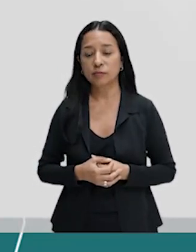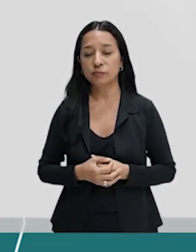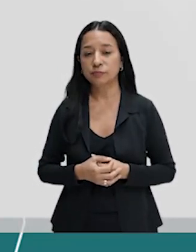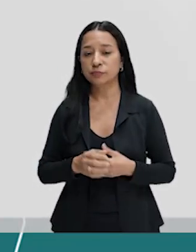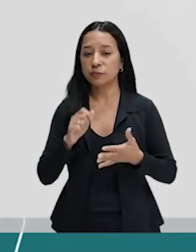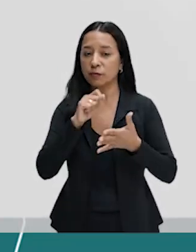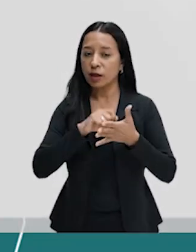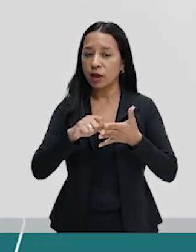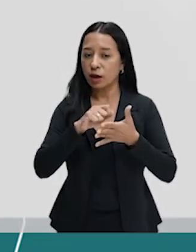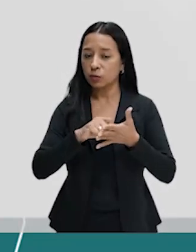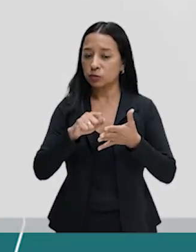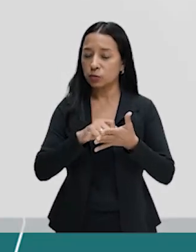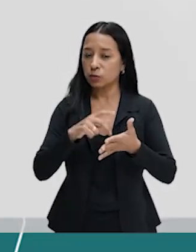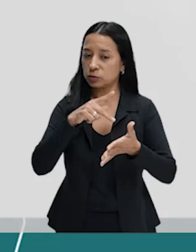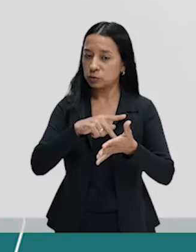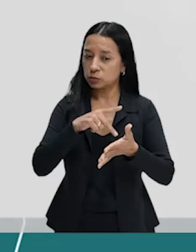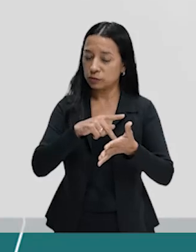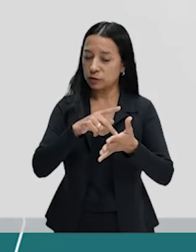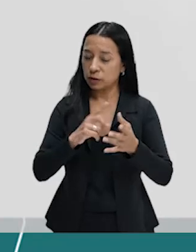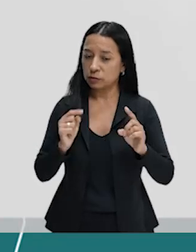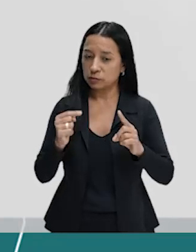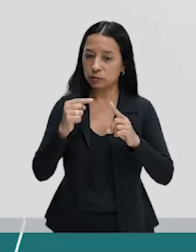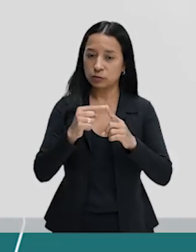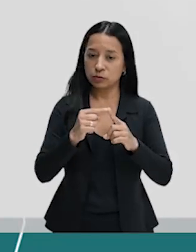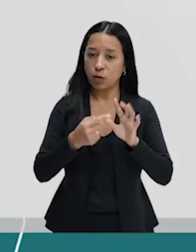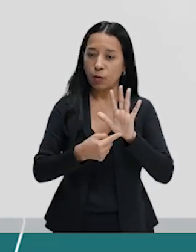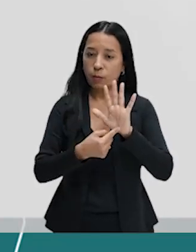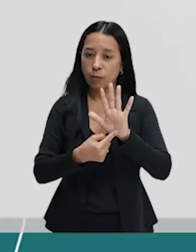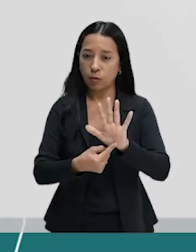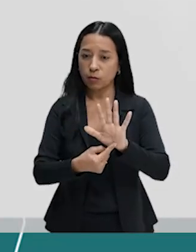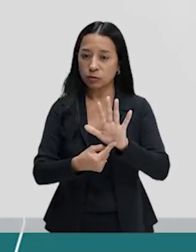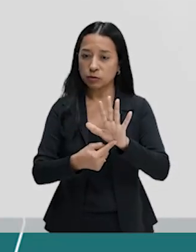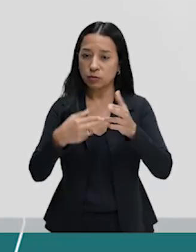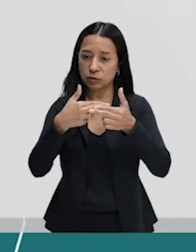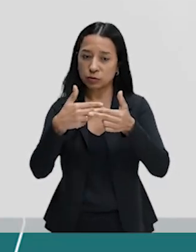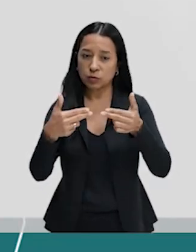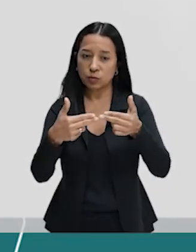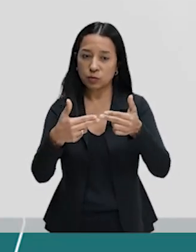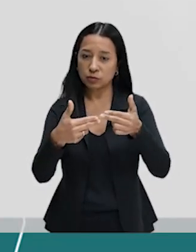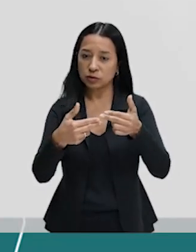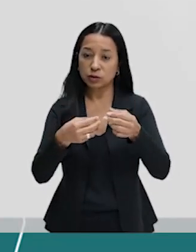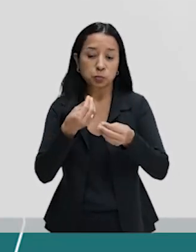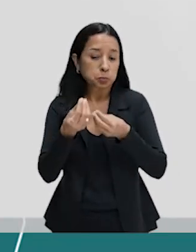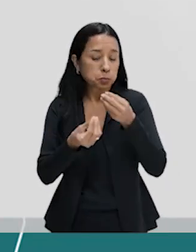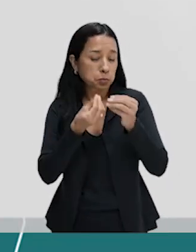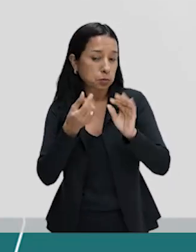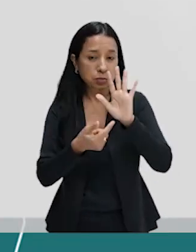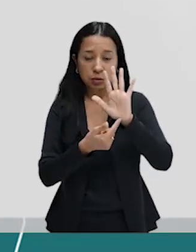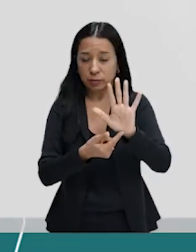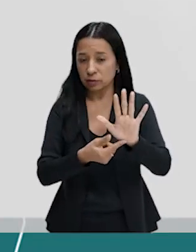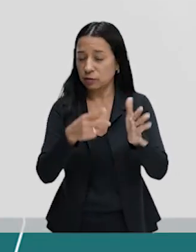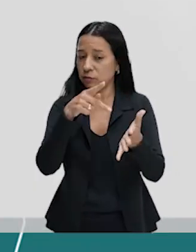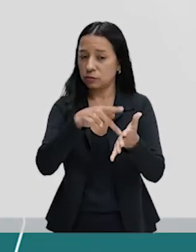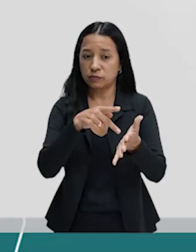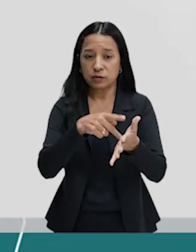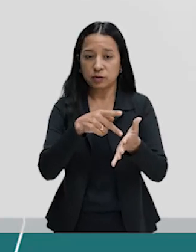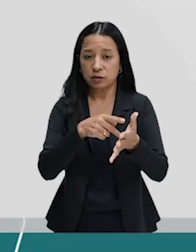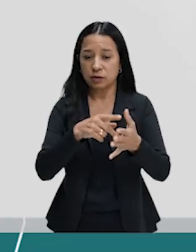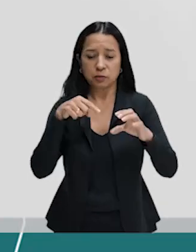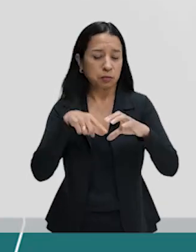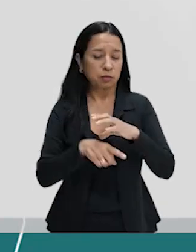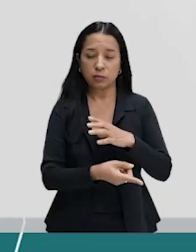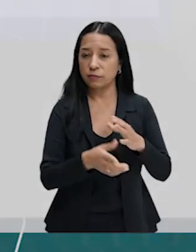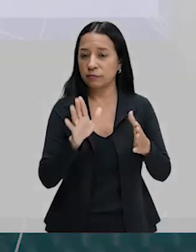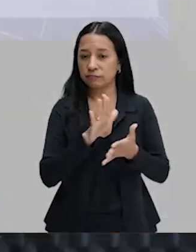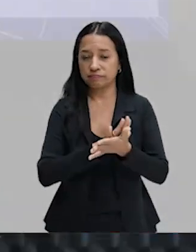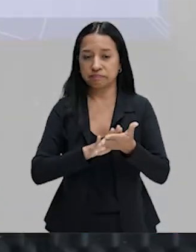serem mais pés no chão, mostram as coisas como elas se apresentam. E só. Eu não me aprofundo mais do que